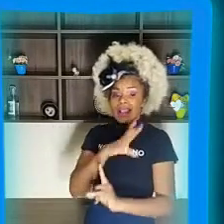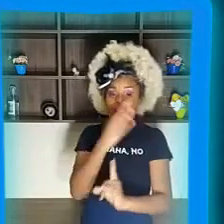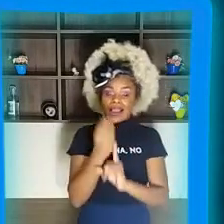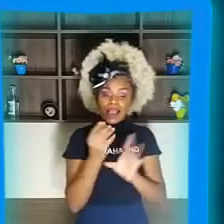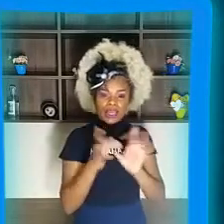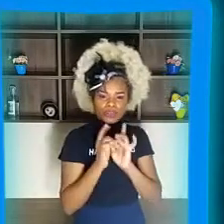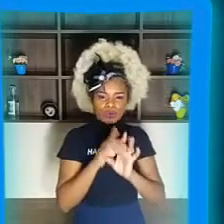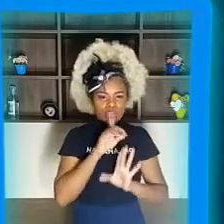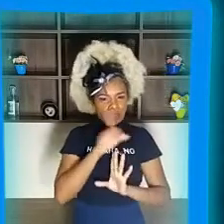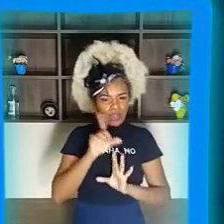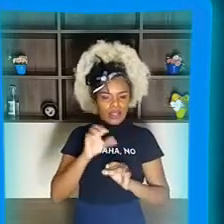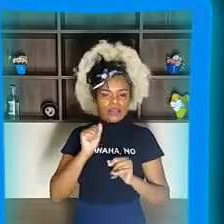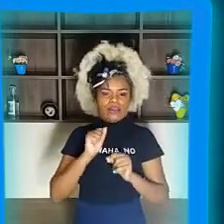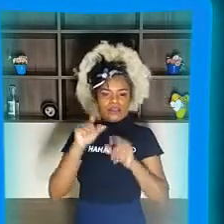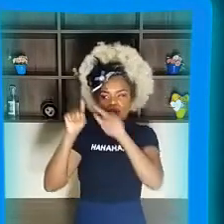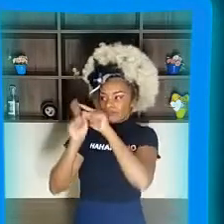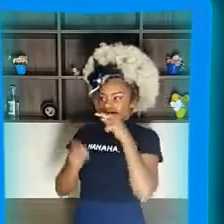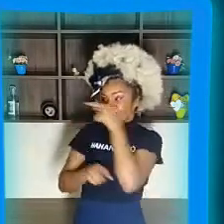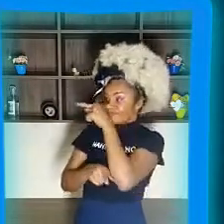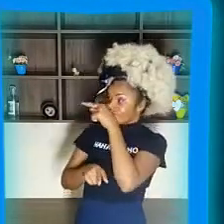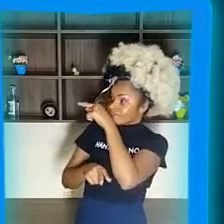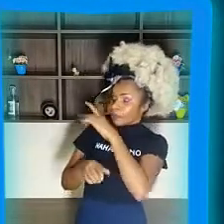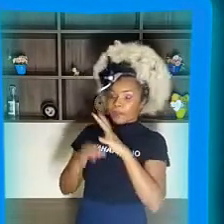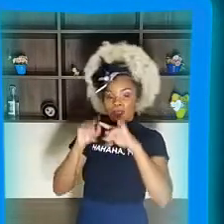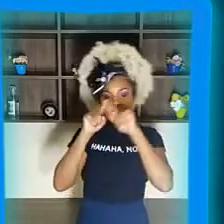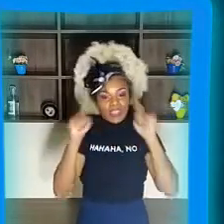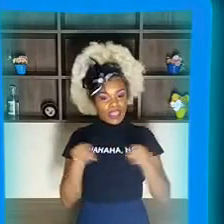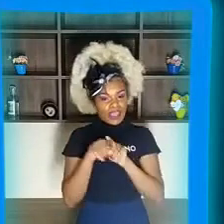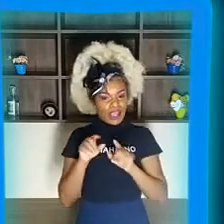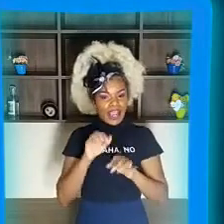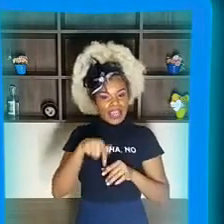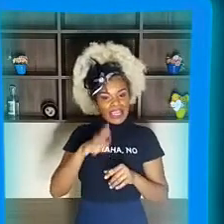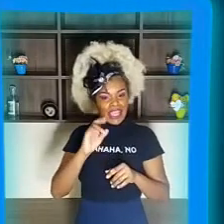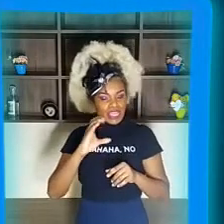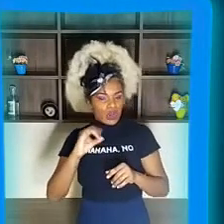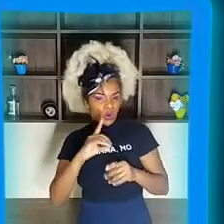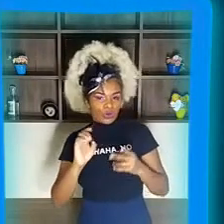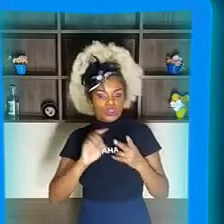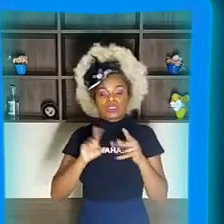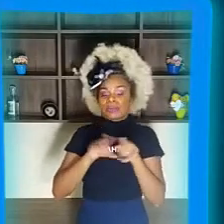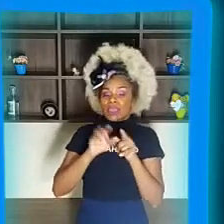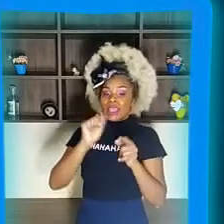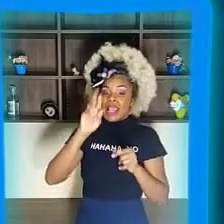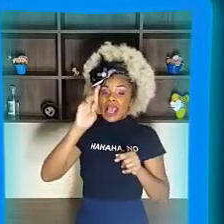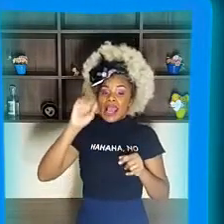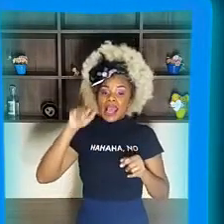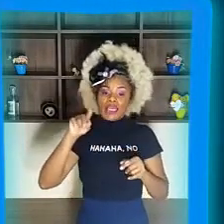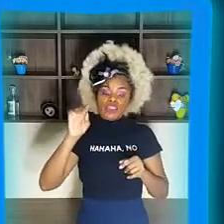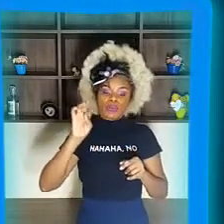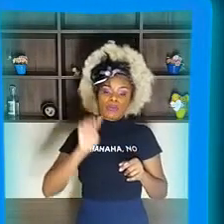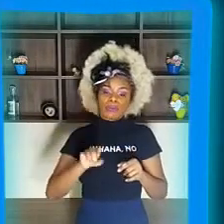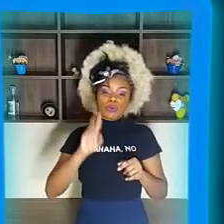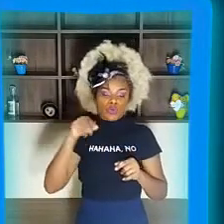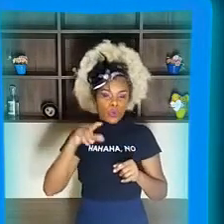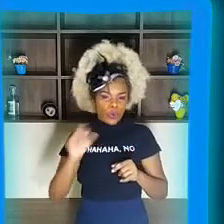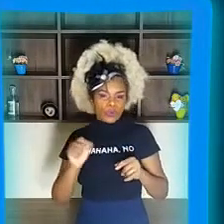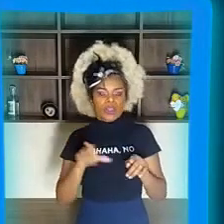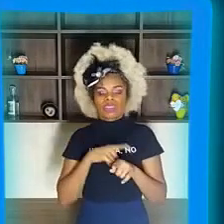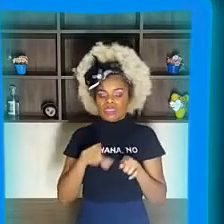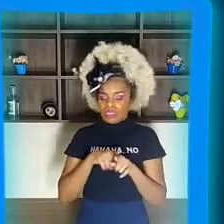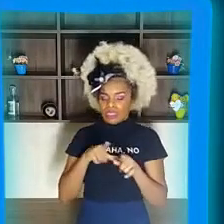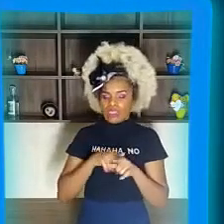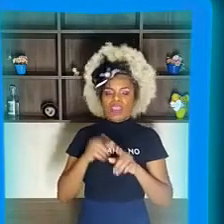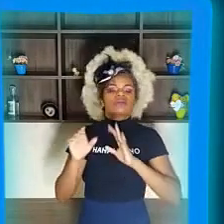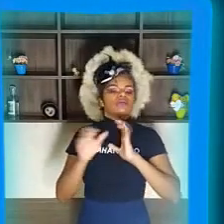naquele QR Code, ou então no ArtUni.com, tem lá a página da oficina que a gente criou e tem lá o link. Tem o link do